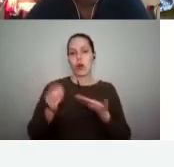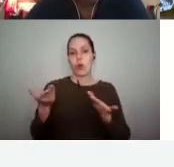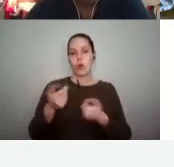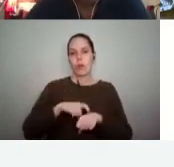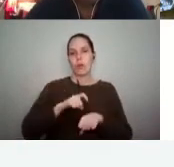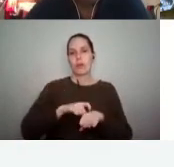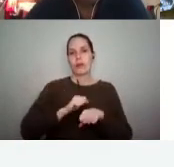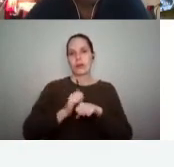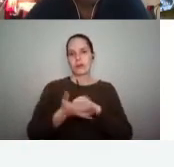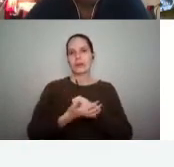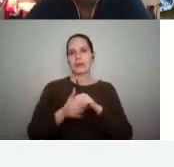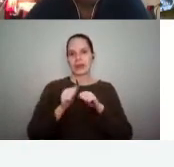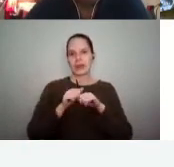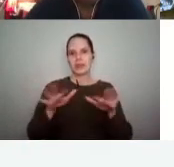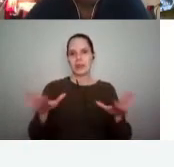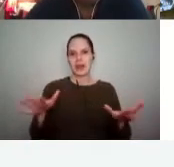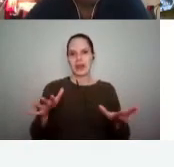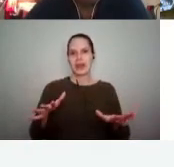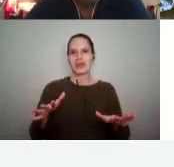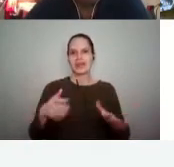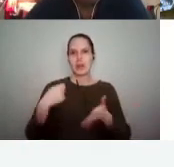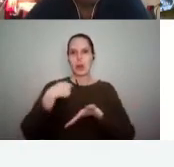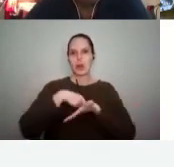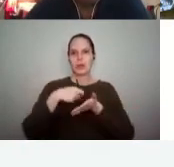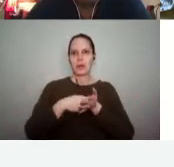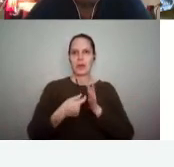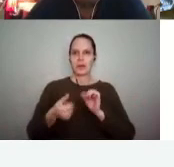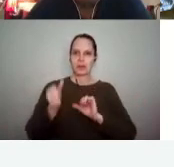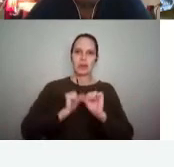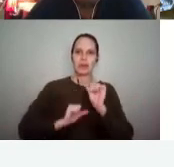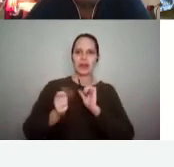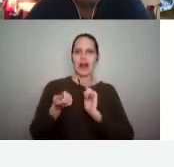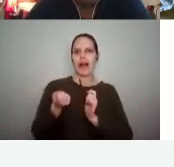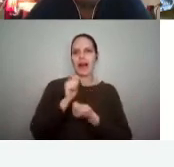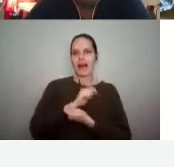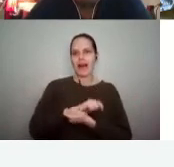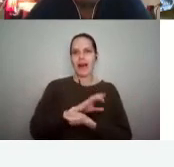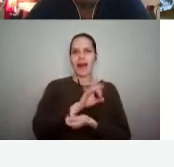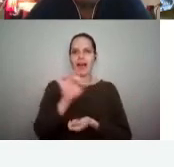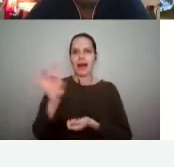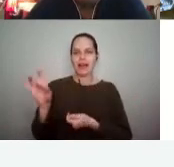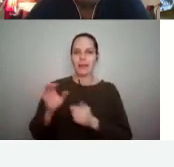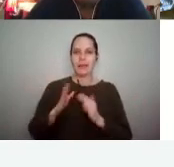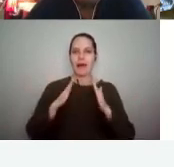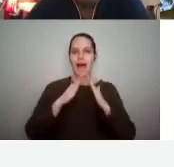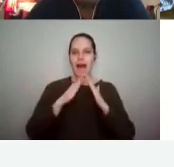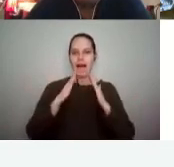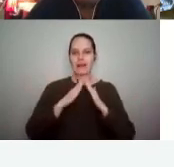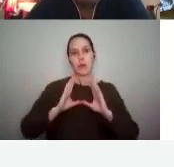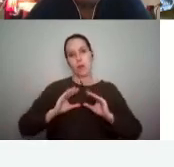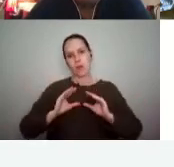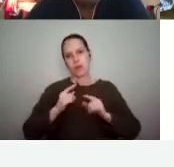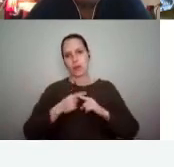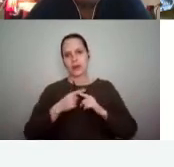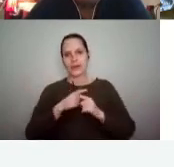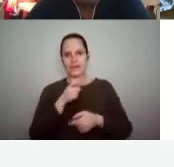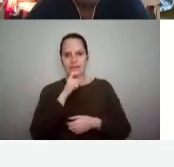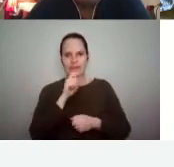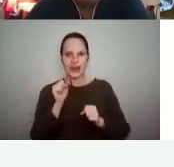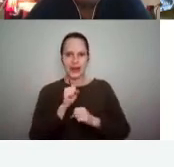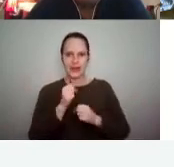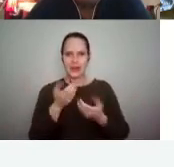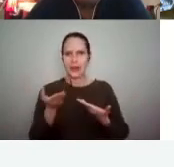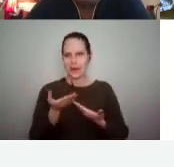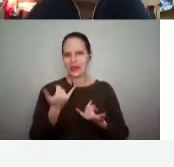aqui, né, cada um nas suas casas, talvez num conforto, porque hoje está bem frio, né, mas ao mesmo tempo sentindo